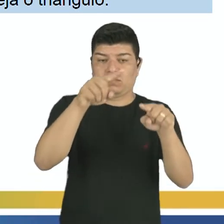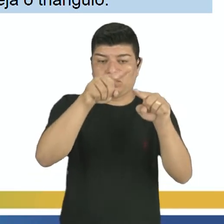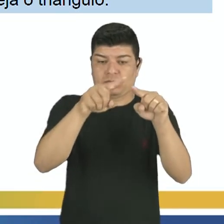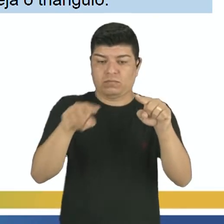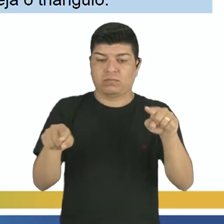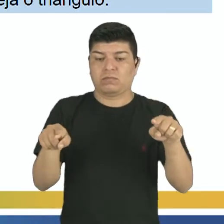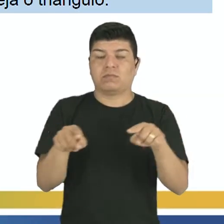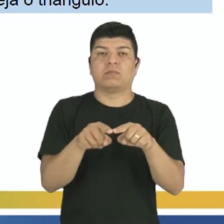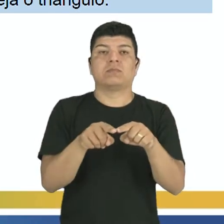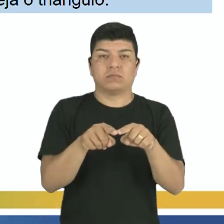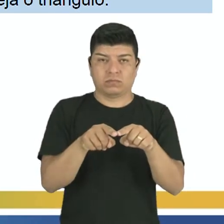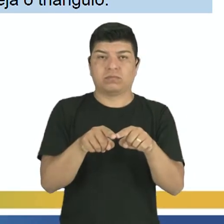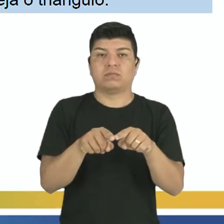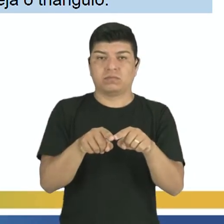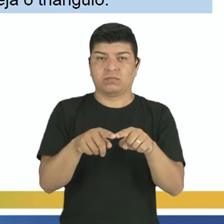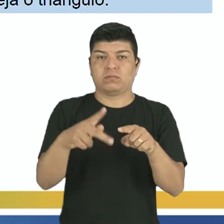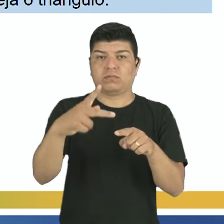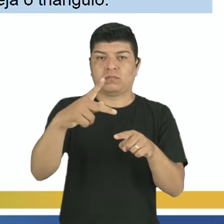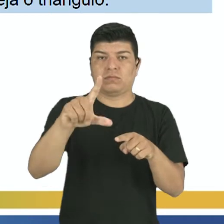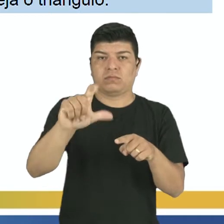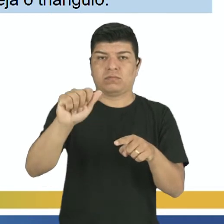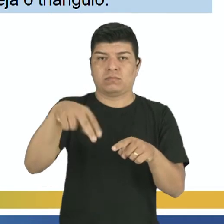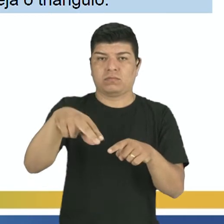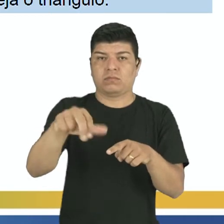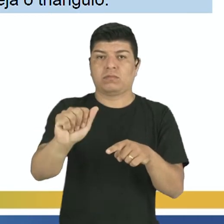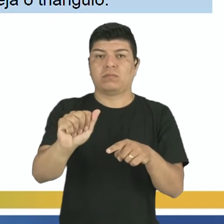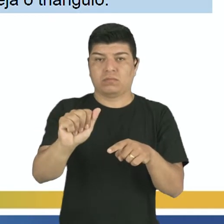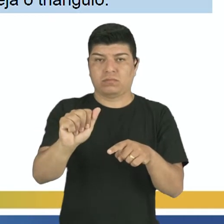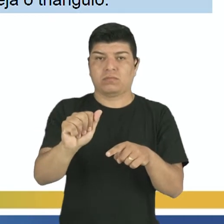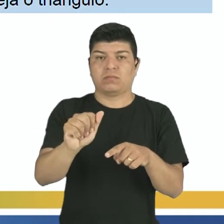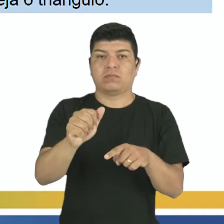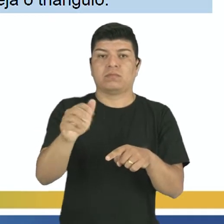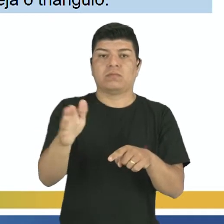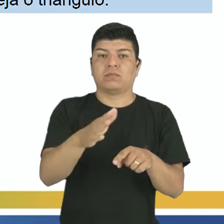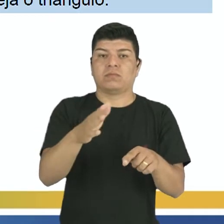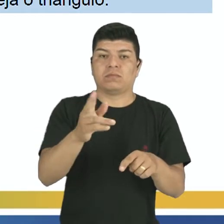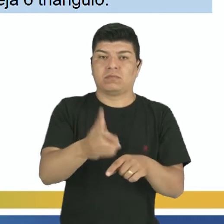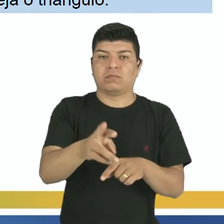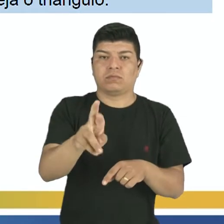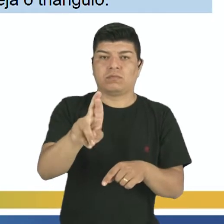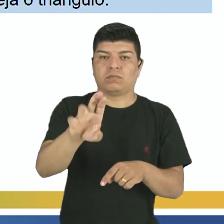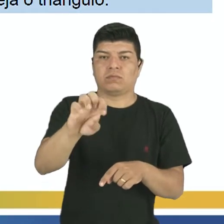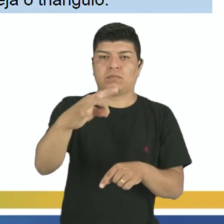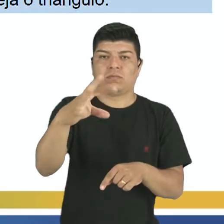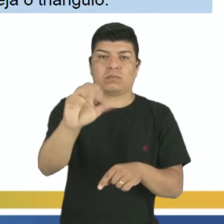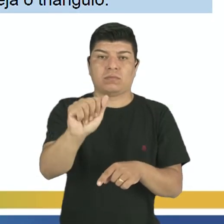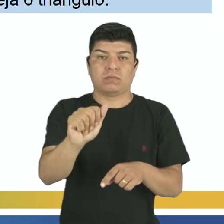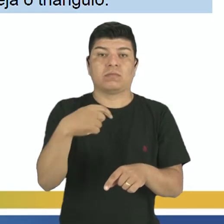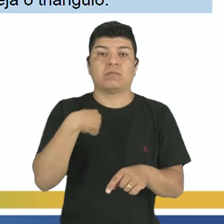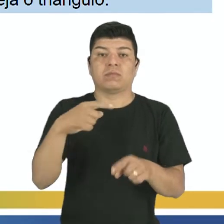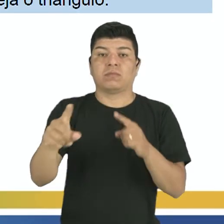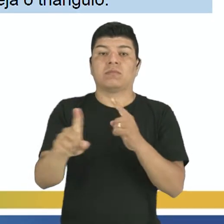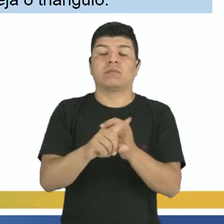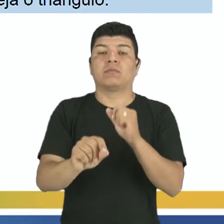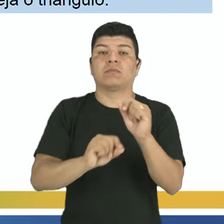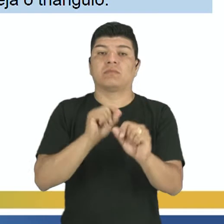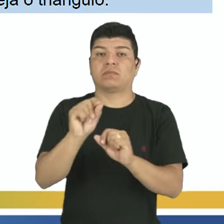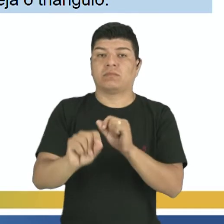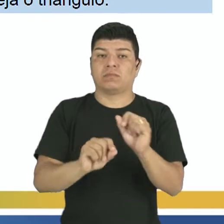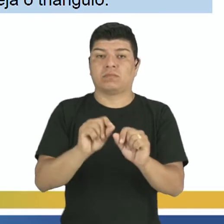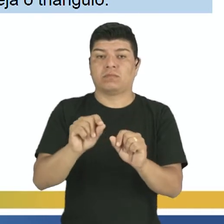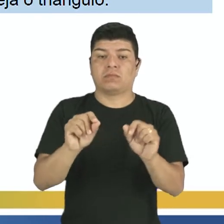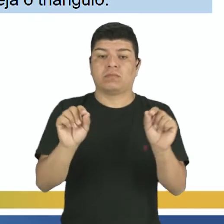figura plana, cujos lados são segmentos de reta. Para ser polígono, esses segmentos de reta encontram-se apenas em